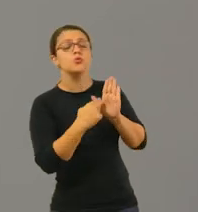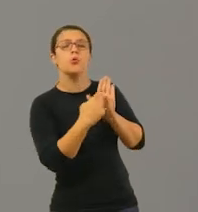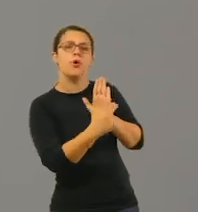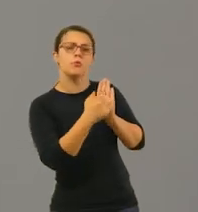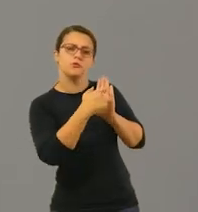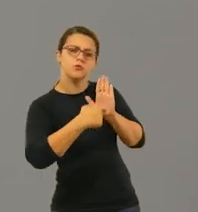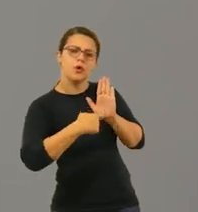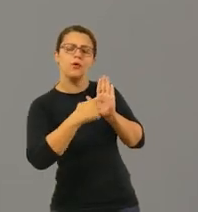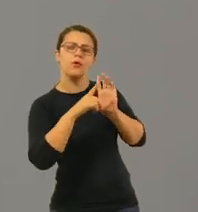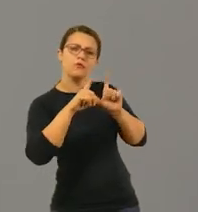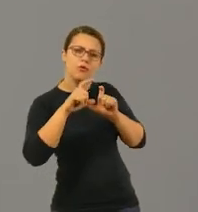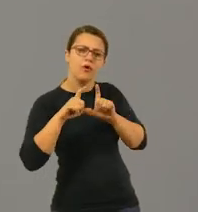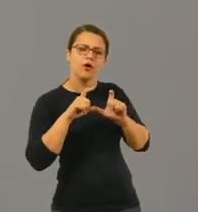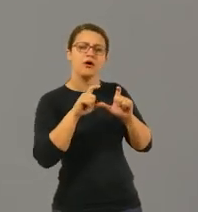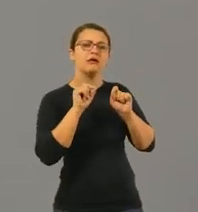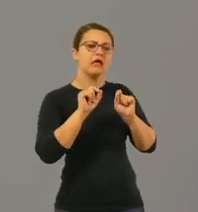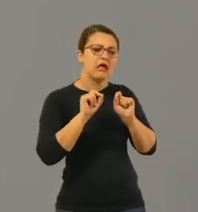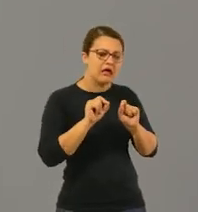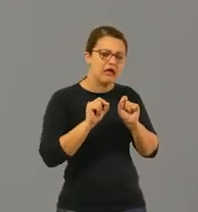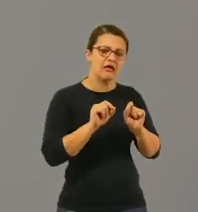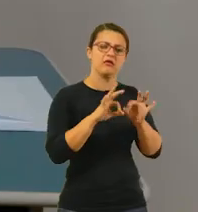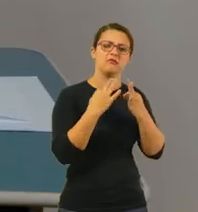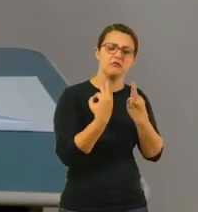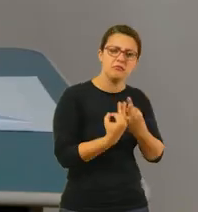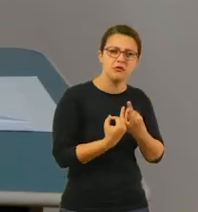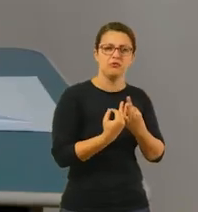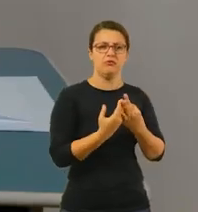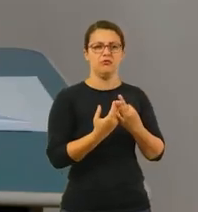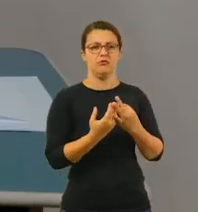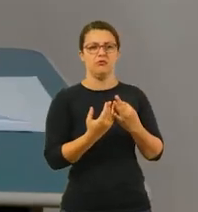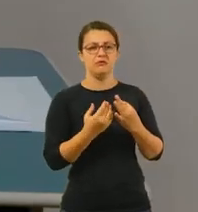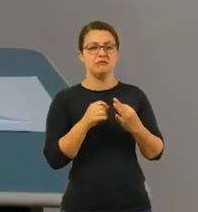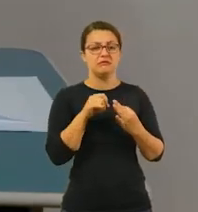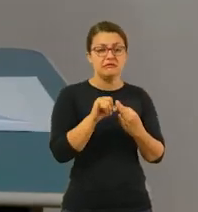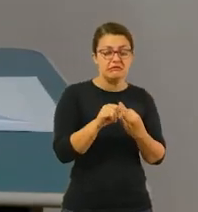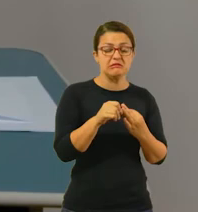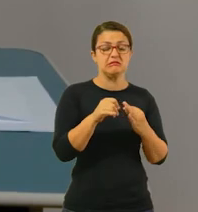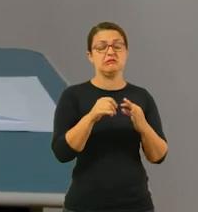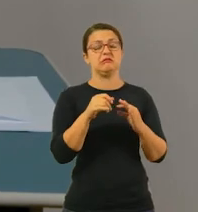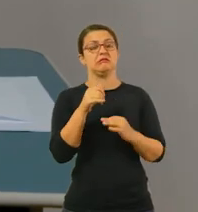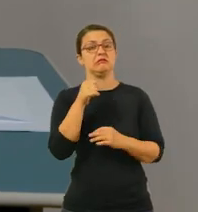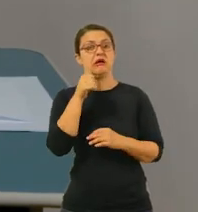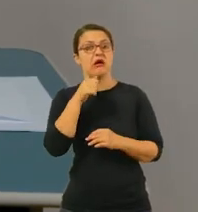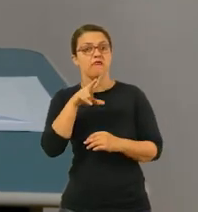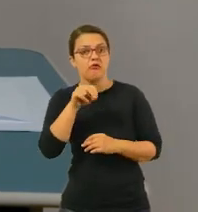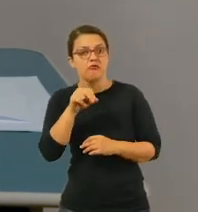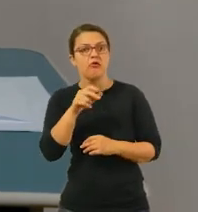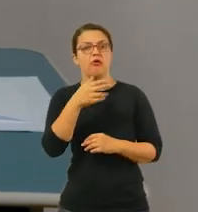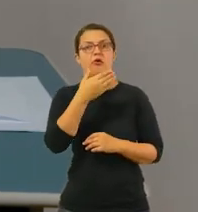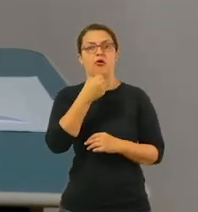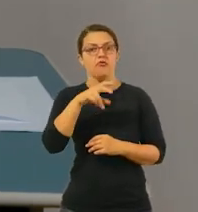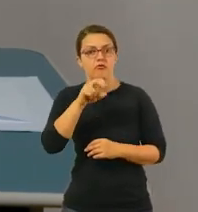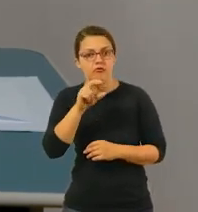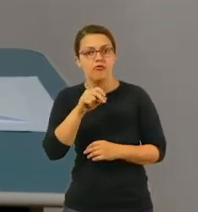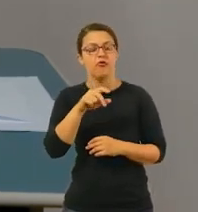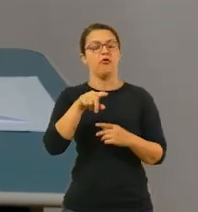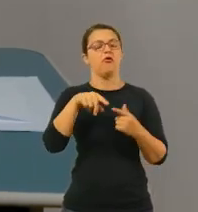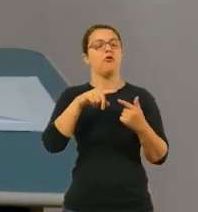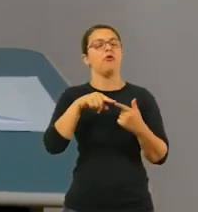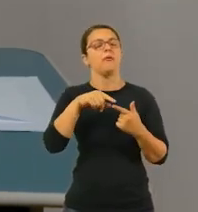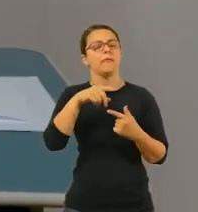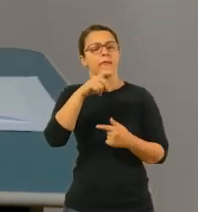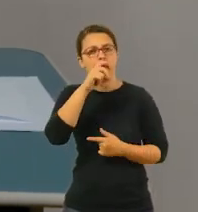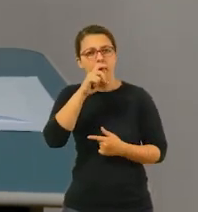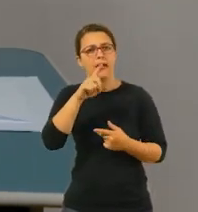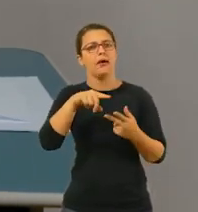as pessoas, fale o nome dessas pessoas, qual o grau de parentesco dessa pessoa, se é avó, se é tia, se